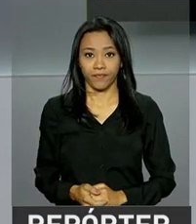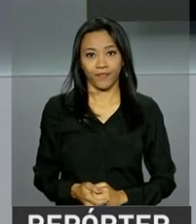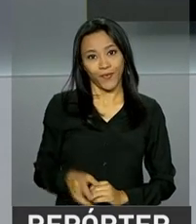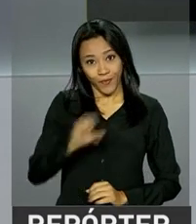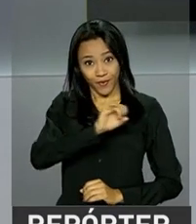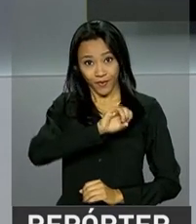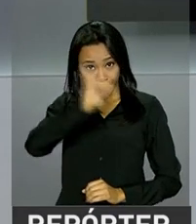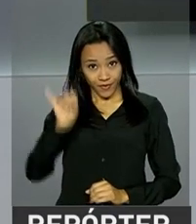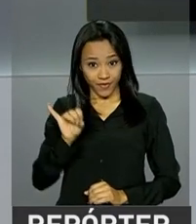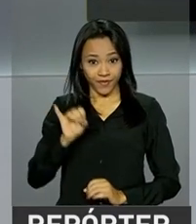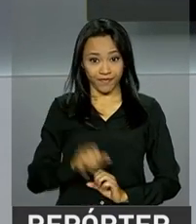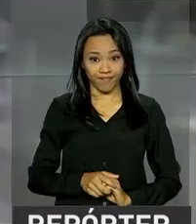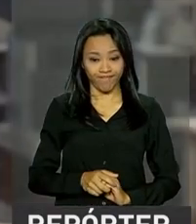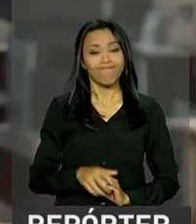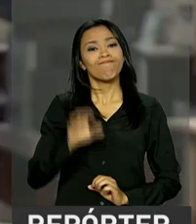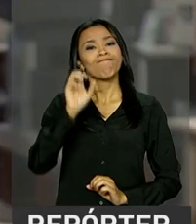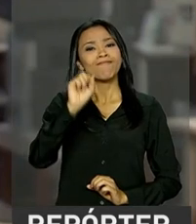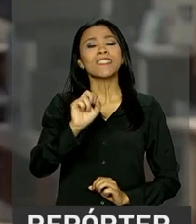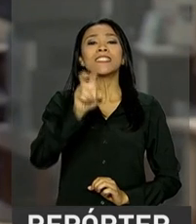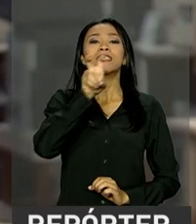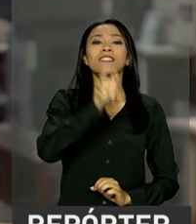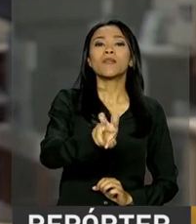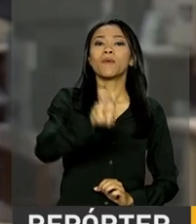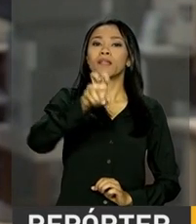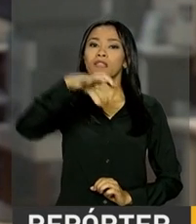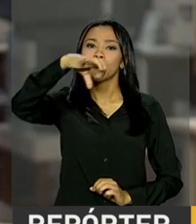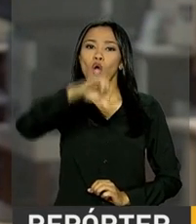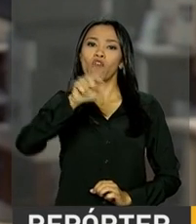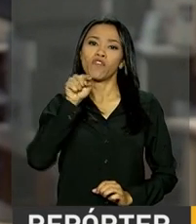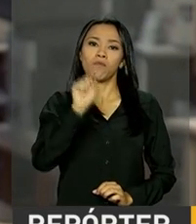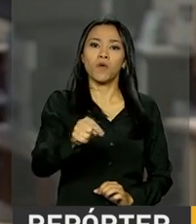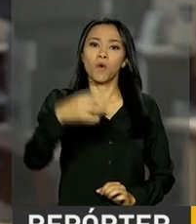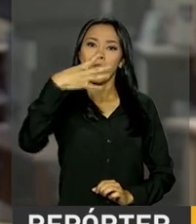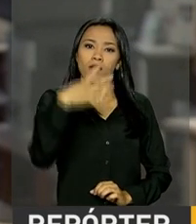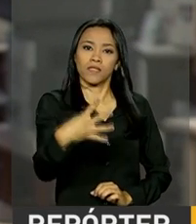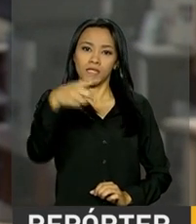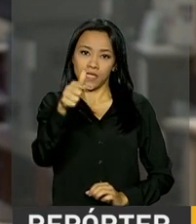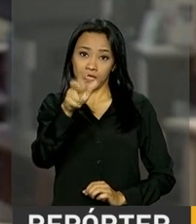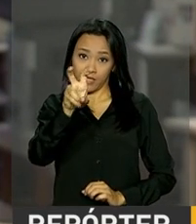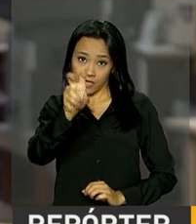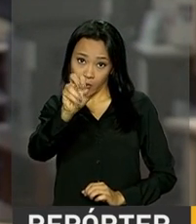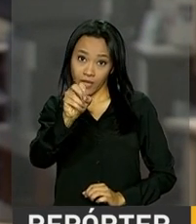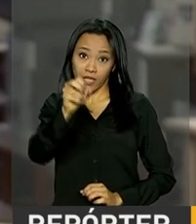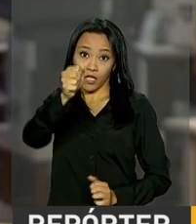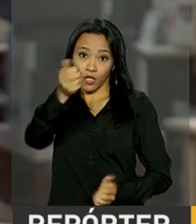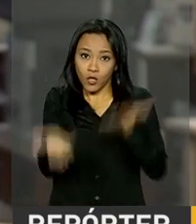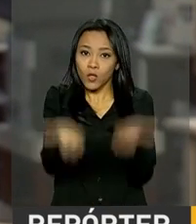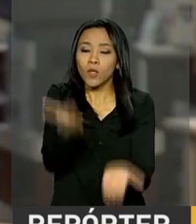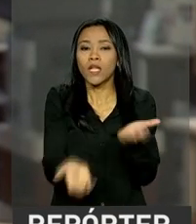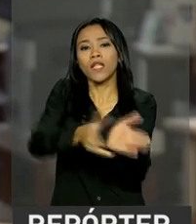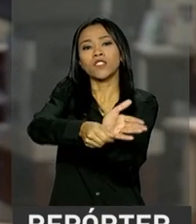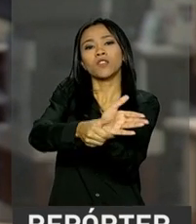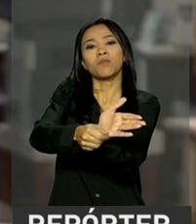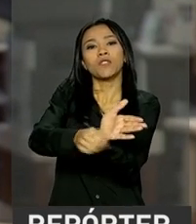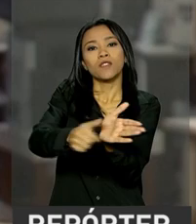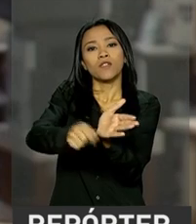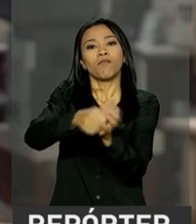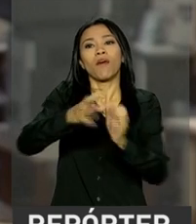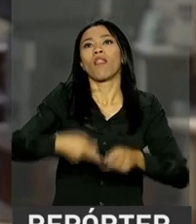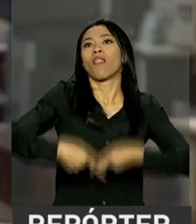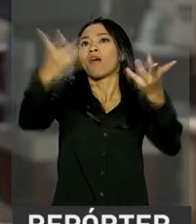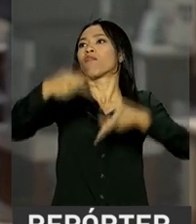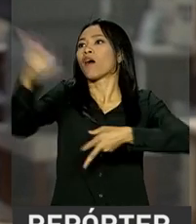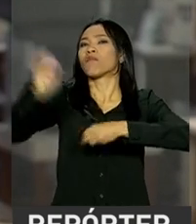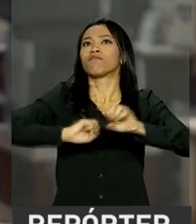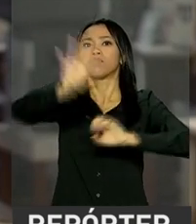Jaime serão enviadas 59450 toneladas de milho em grãos dos estoques públicos para municípios